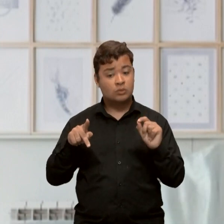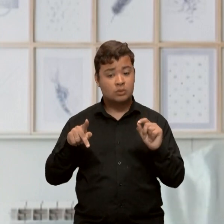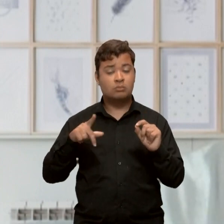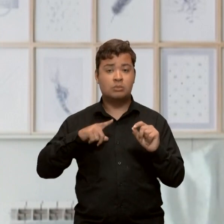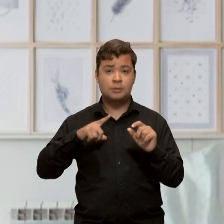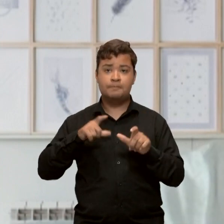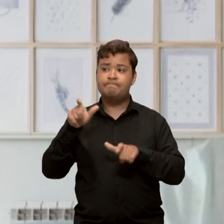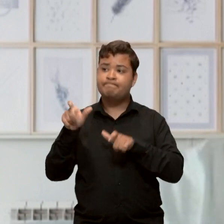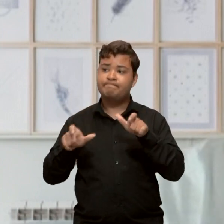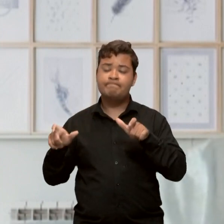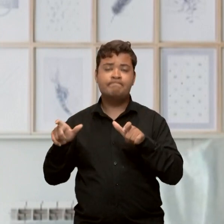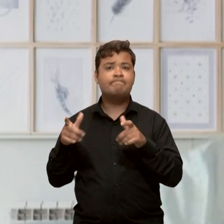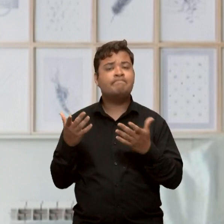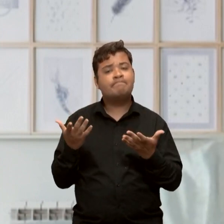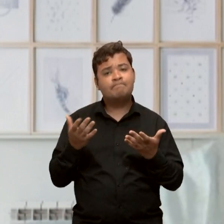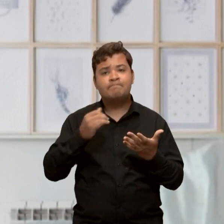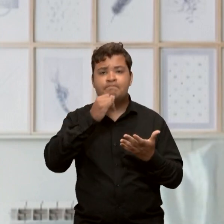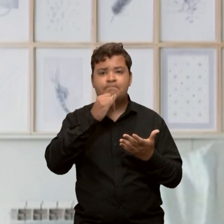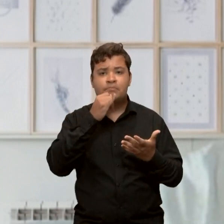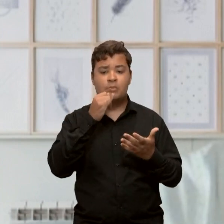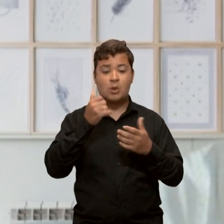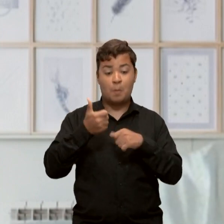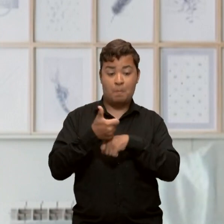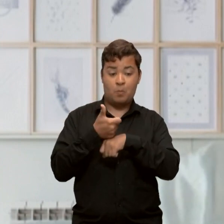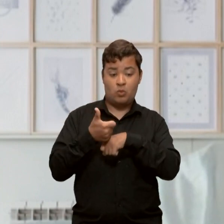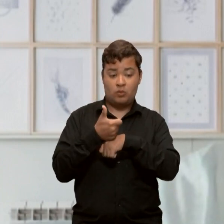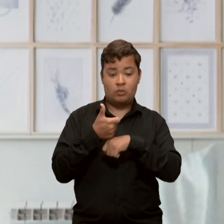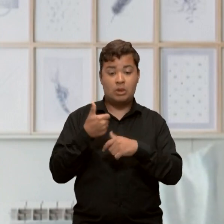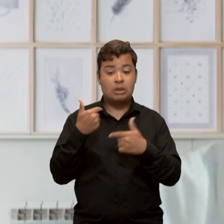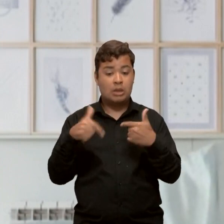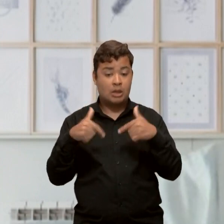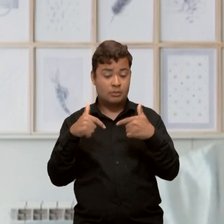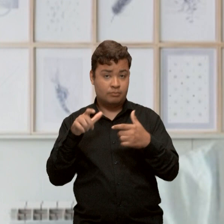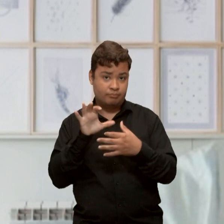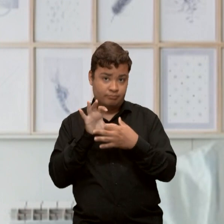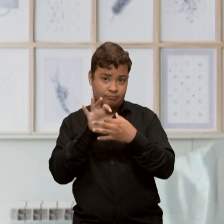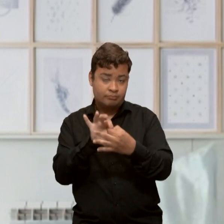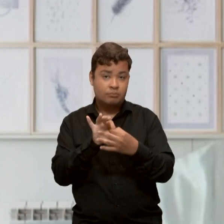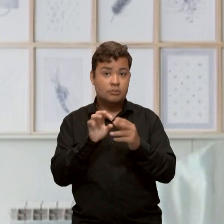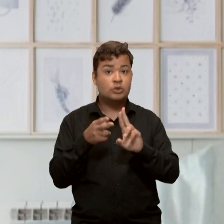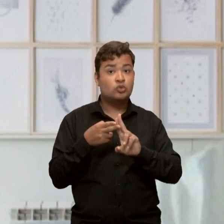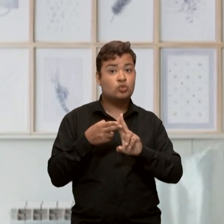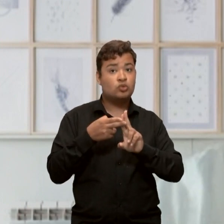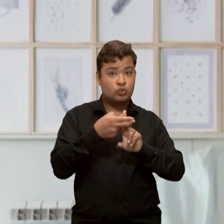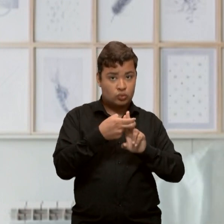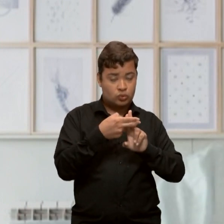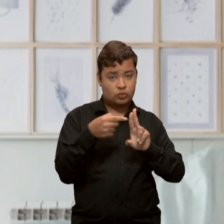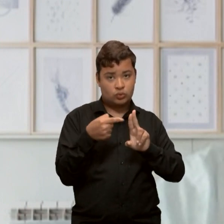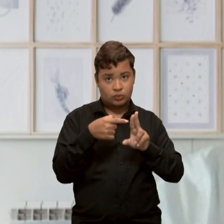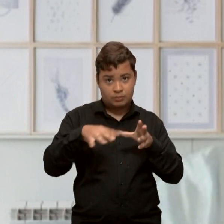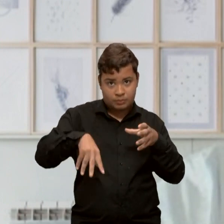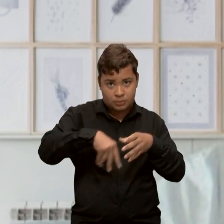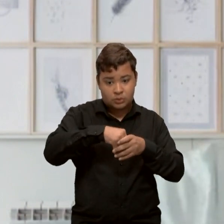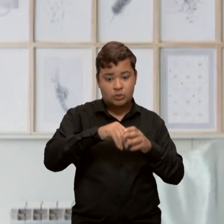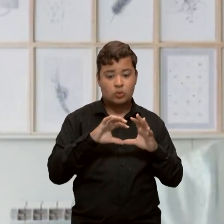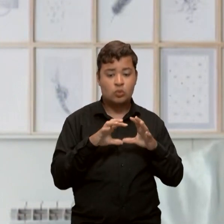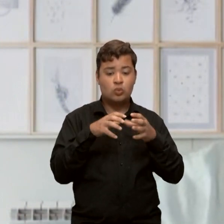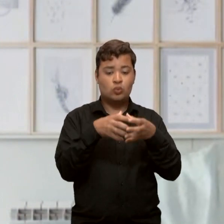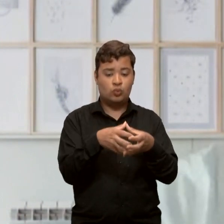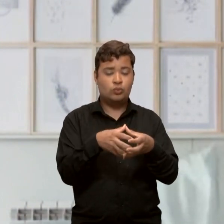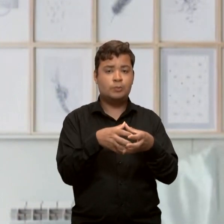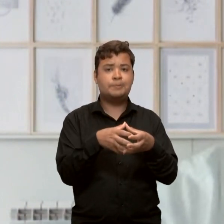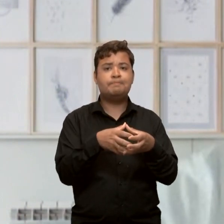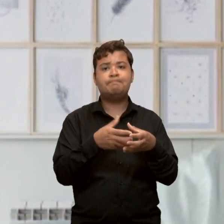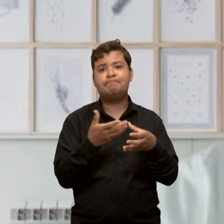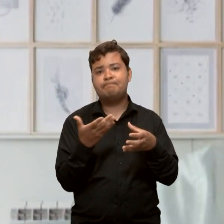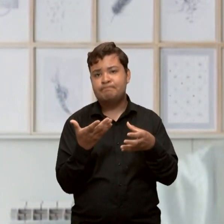intervenção, por exemplo, um profissional que vai trabalhar vinculado ao Sistema Único de Saúde, compondo uma equipe